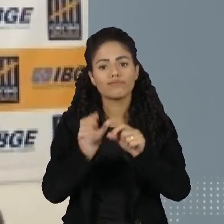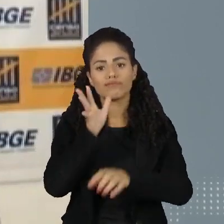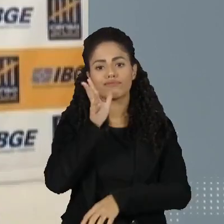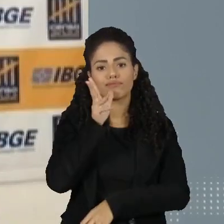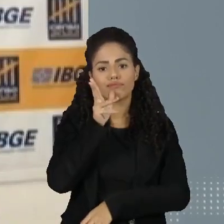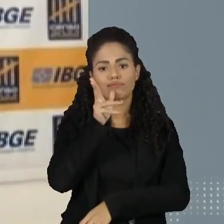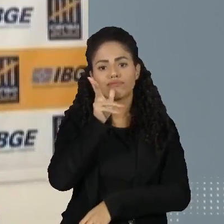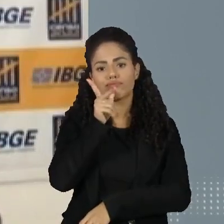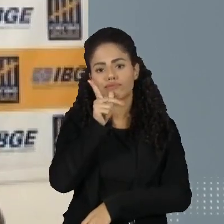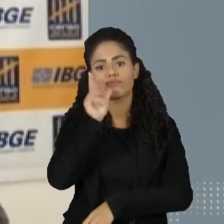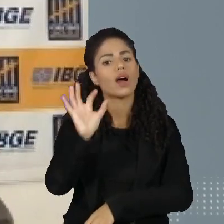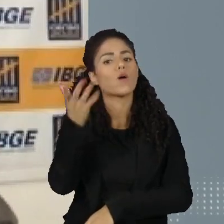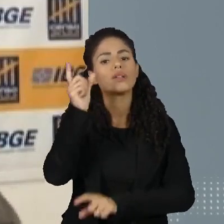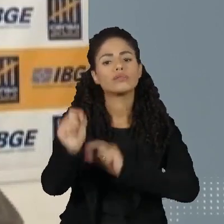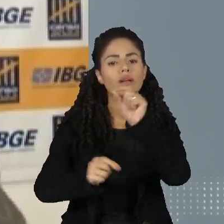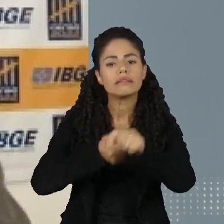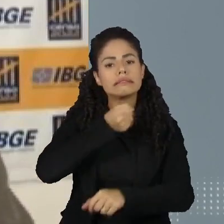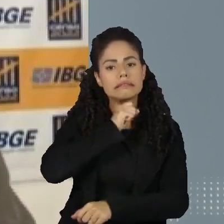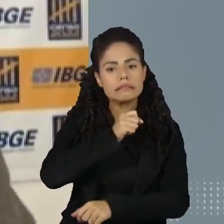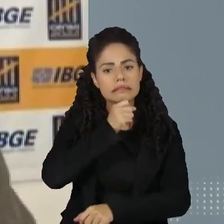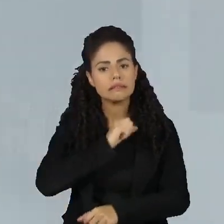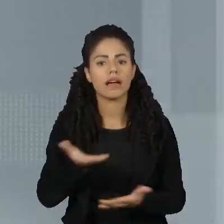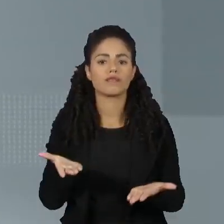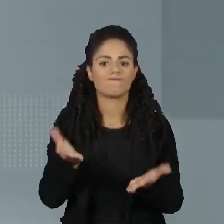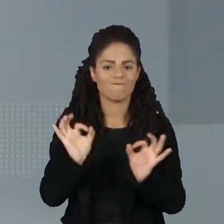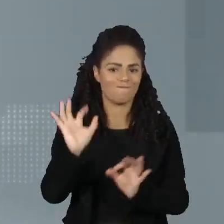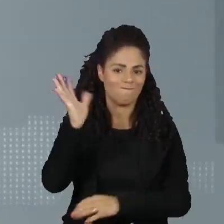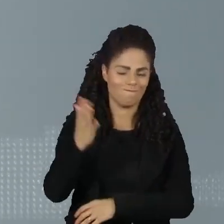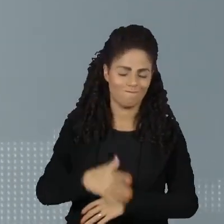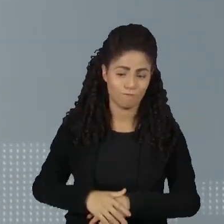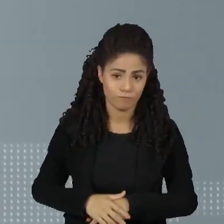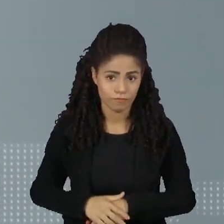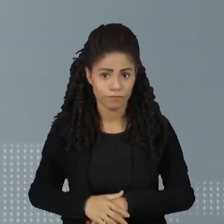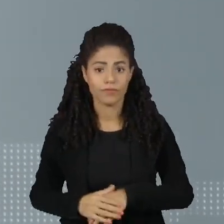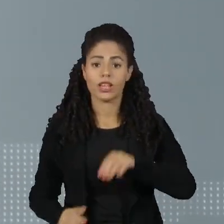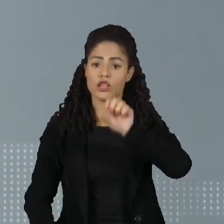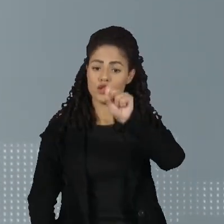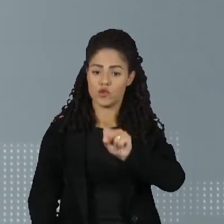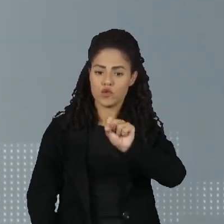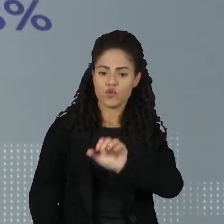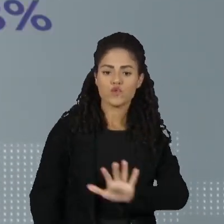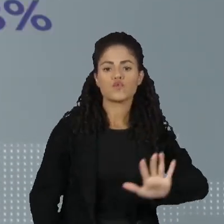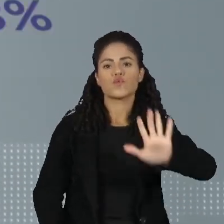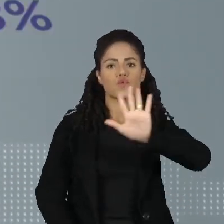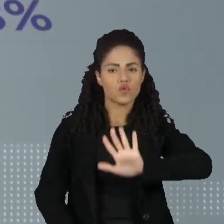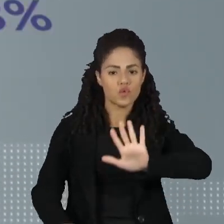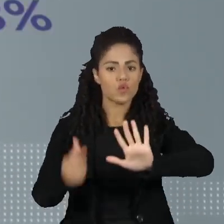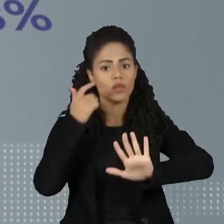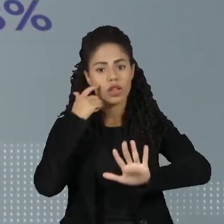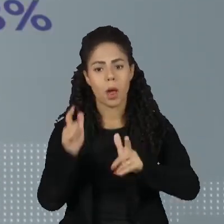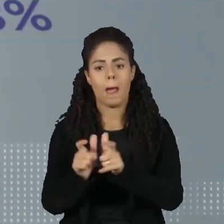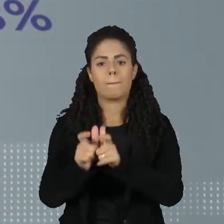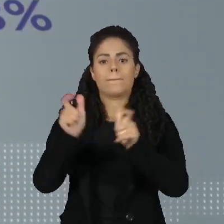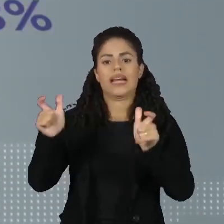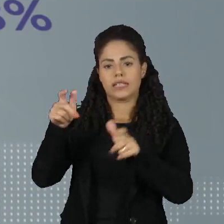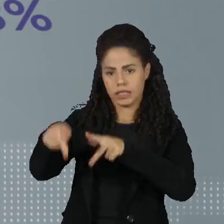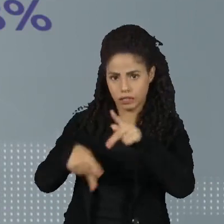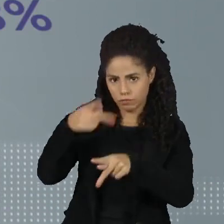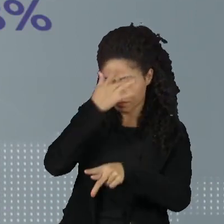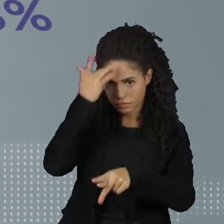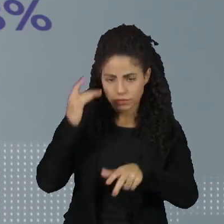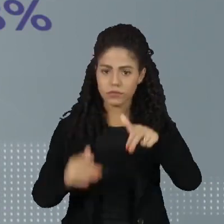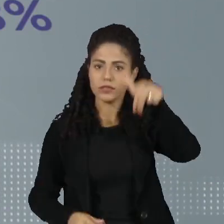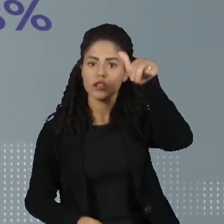da população realmente desacelerou bastante na última década. O Sudeste segue na liderança do ranking das regiões com mais habitantes.